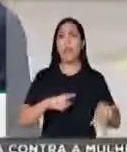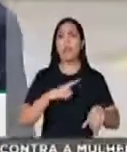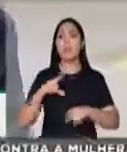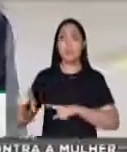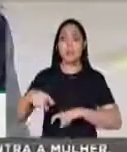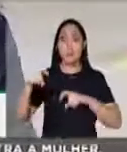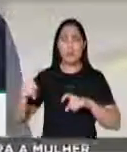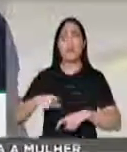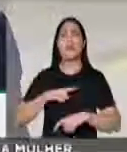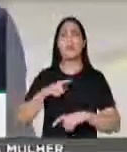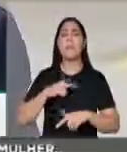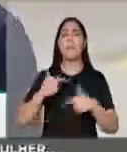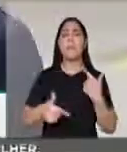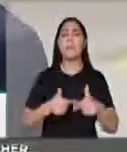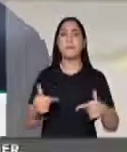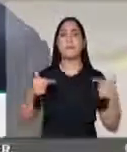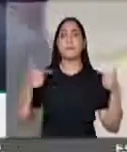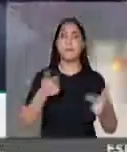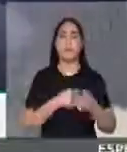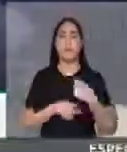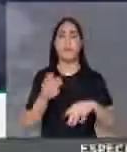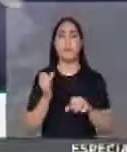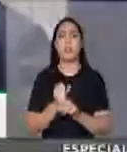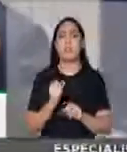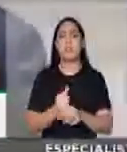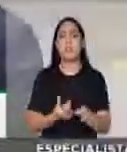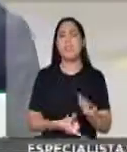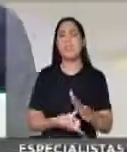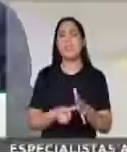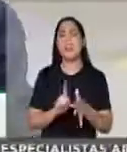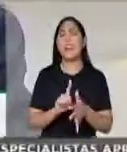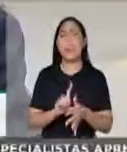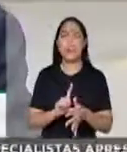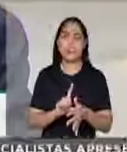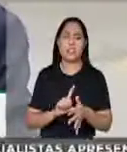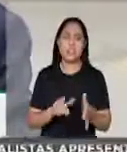rural, tem a sua atividade econômica e muitos vieram antes da